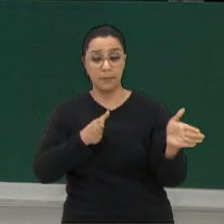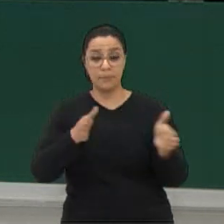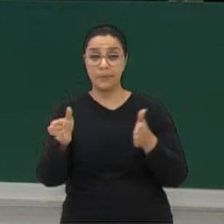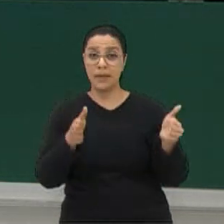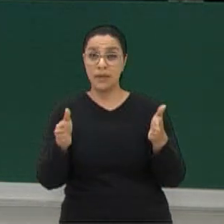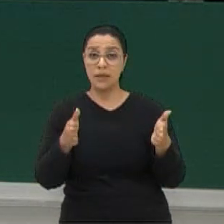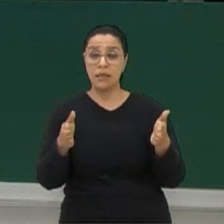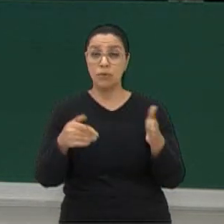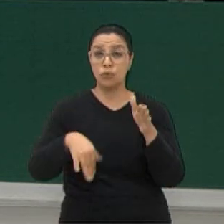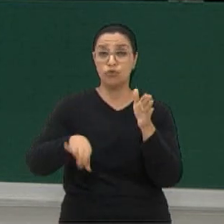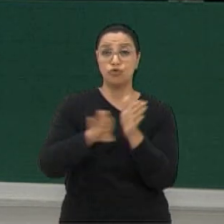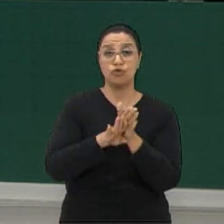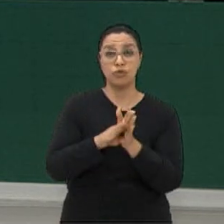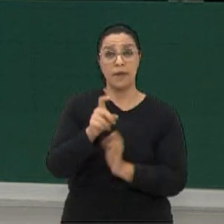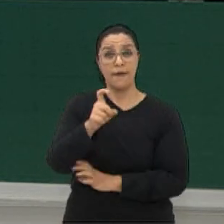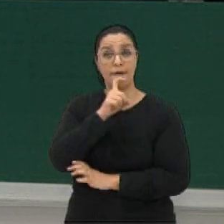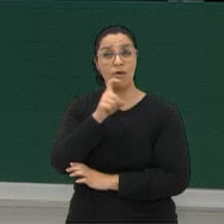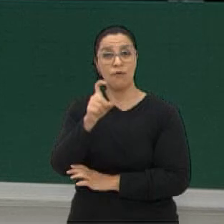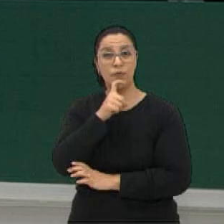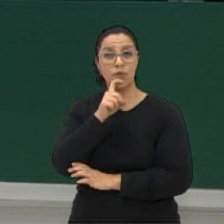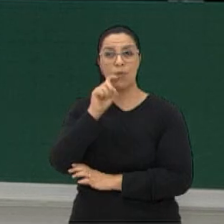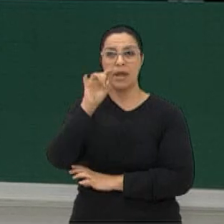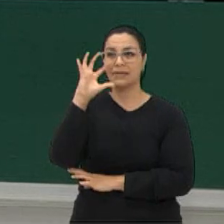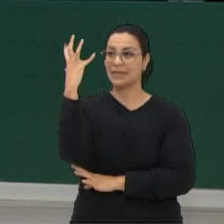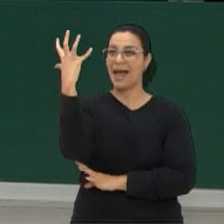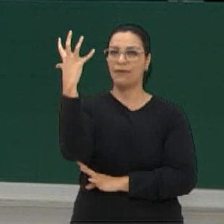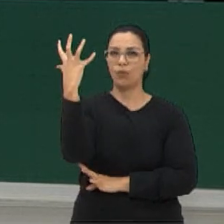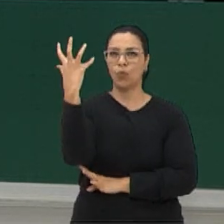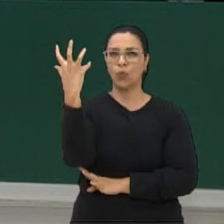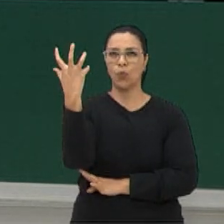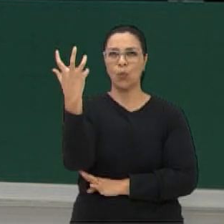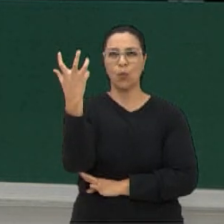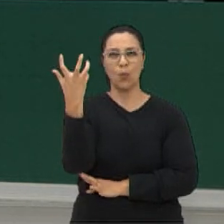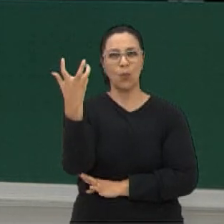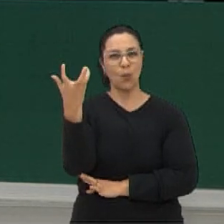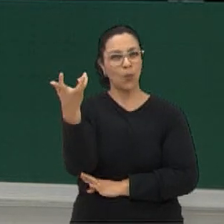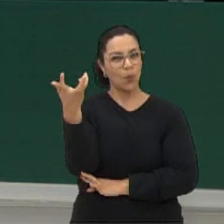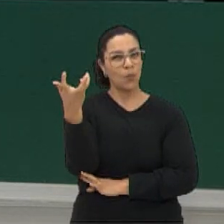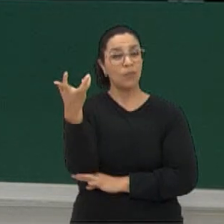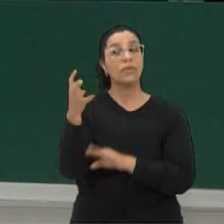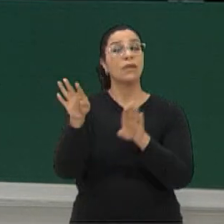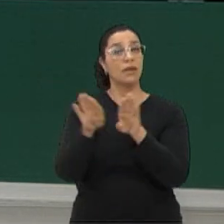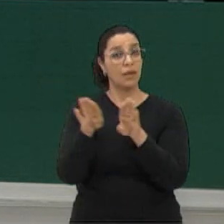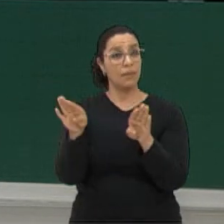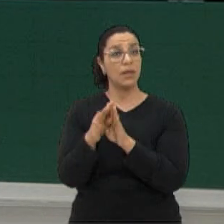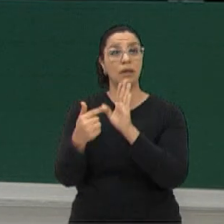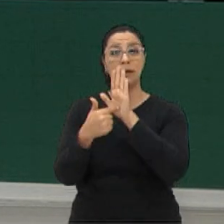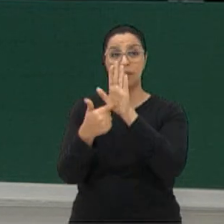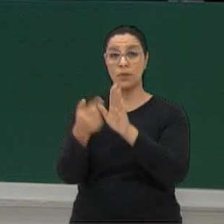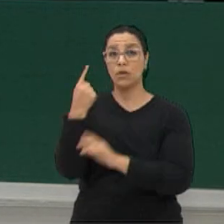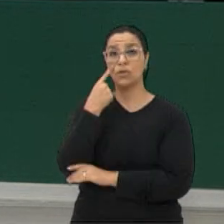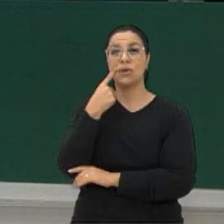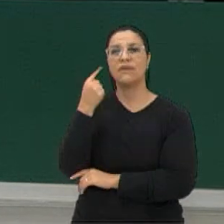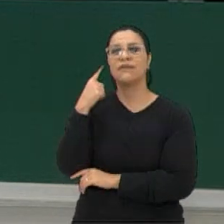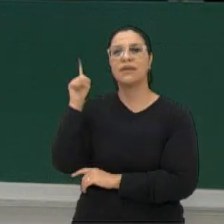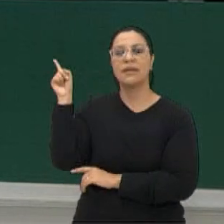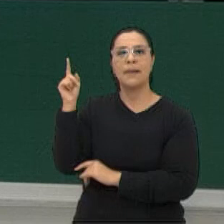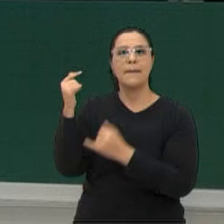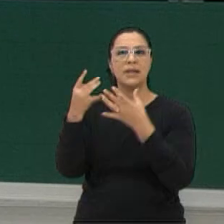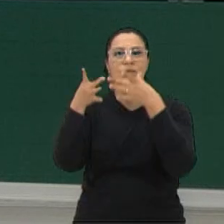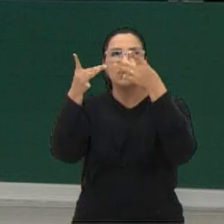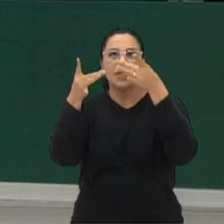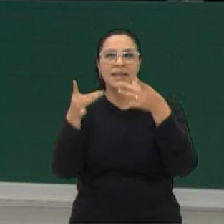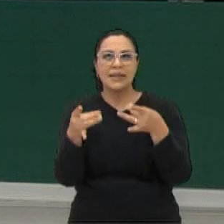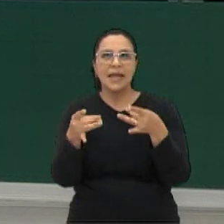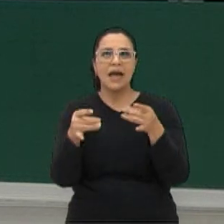época, quando entra o inverno, os galhos ficam realmente secos. E ele vai mostrar também, inclusive aqui, ó, você pode perceber nesses